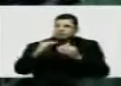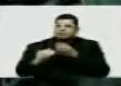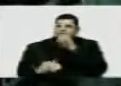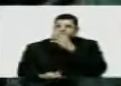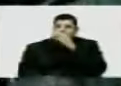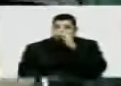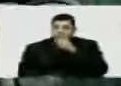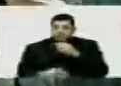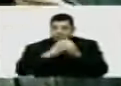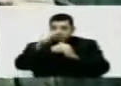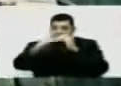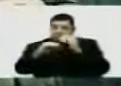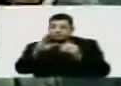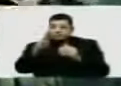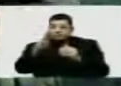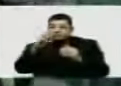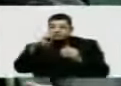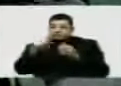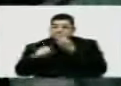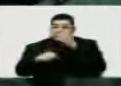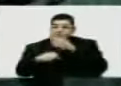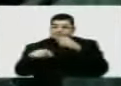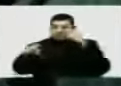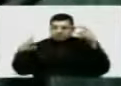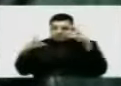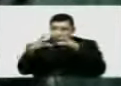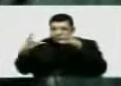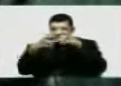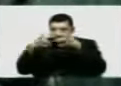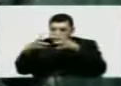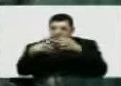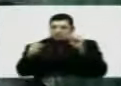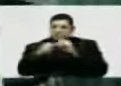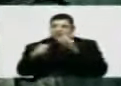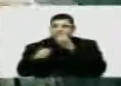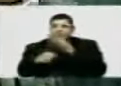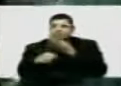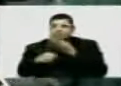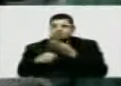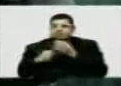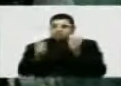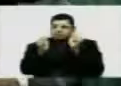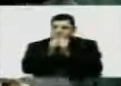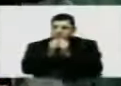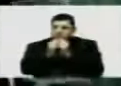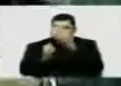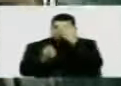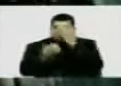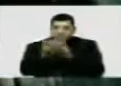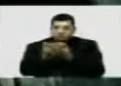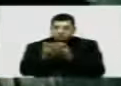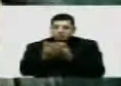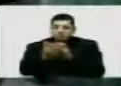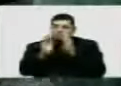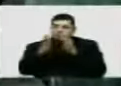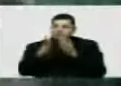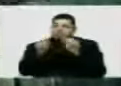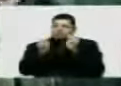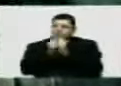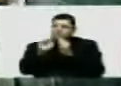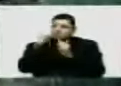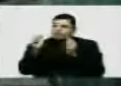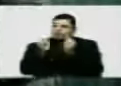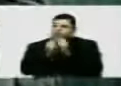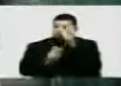caos, isso se constrói na bonança. E é essa briga que nós fazemos nesse momento. Então, unidos, acredite,